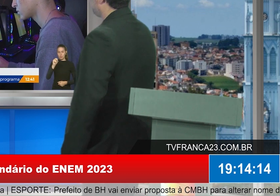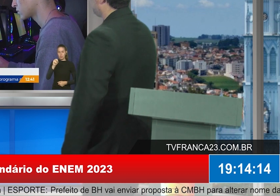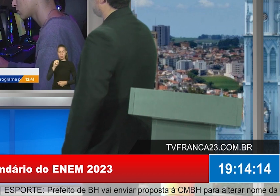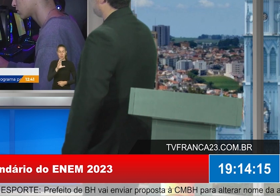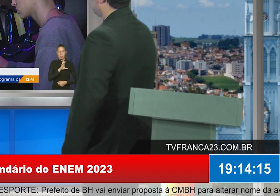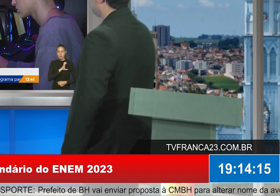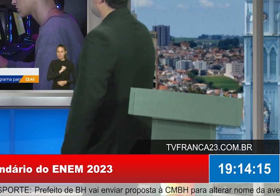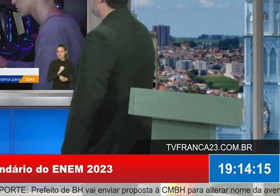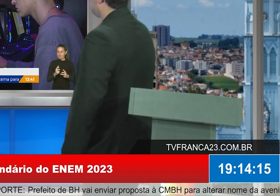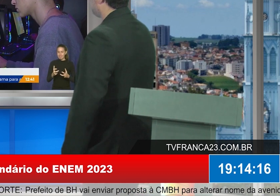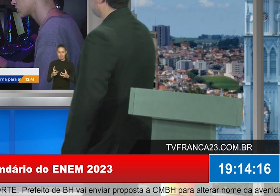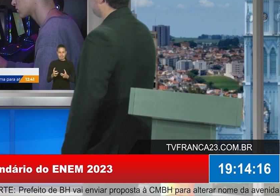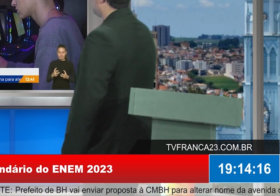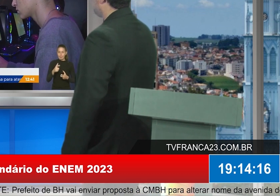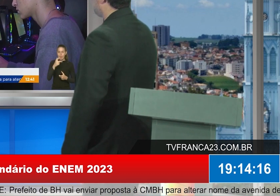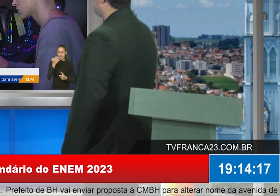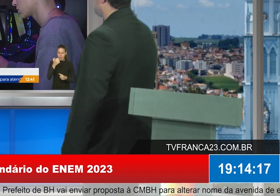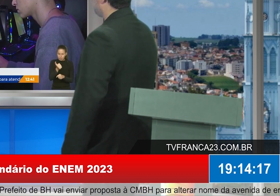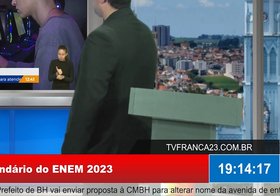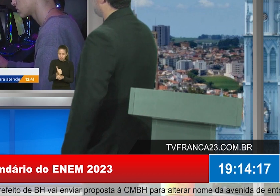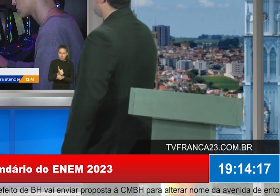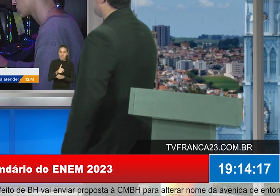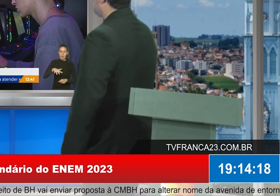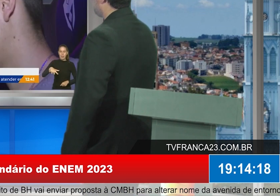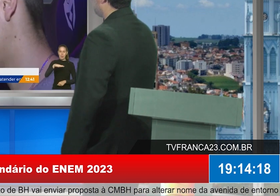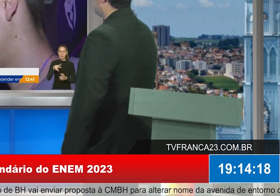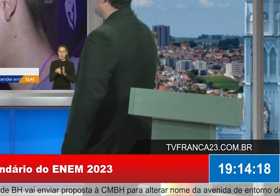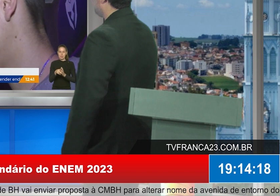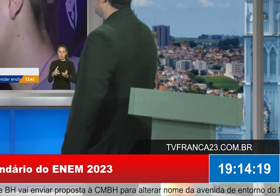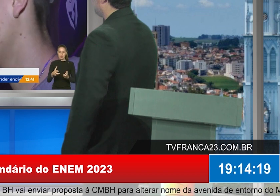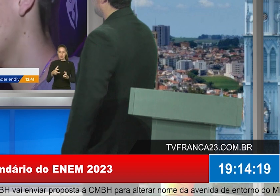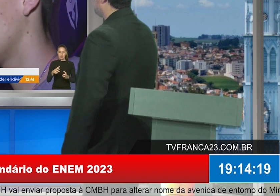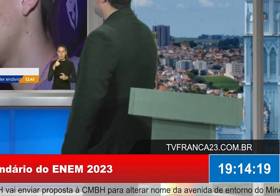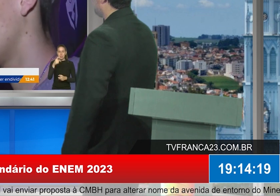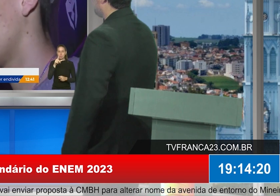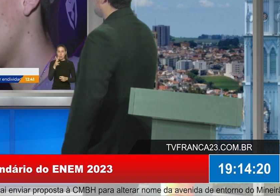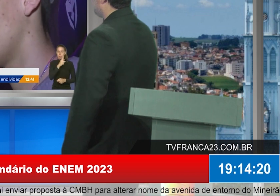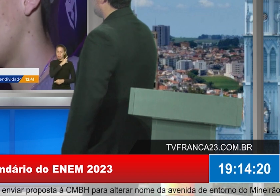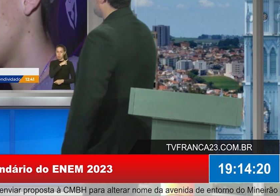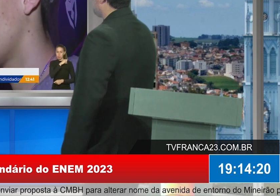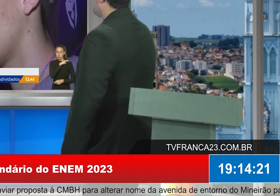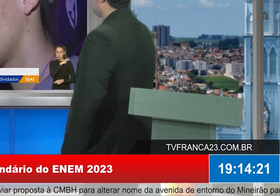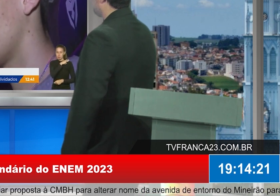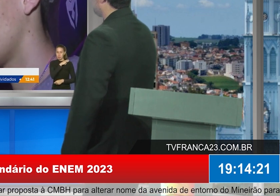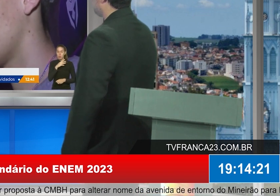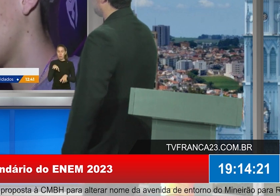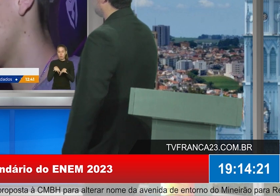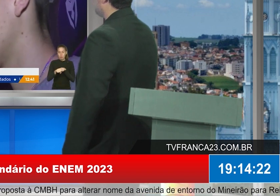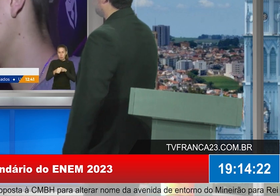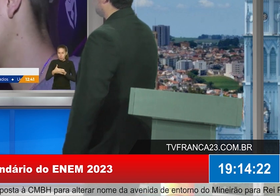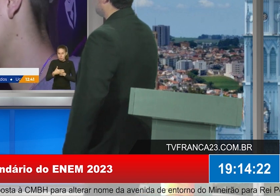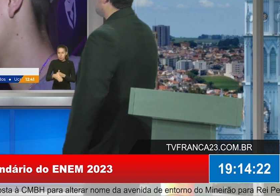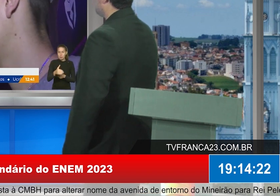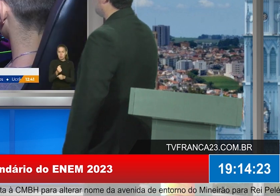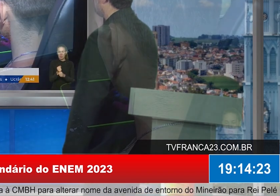por games, tanto que quer se profissionalizar na área. Ele conclui o ensino médio este ano e já está de olho